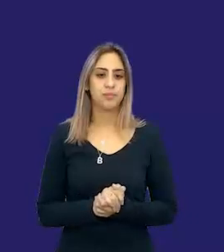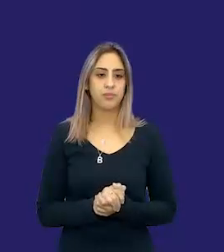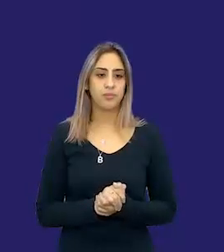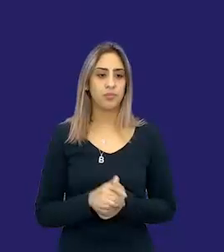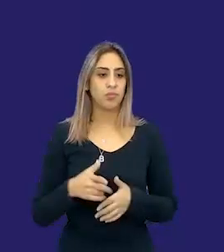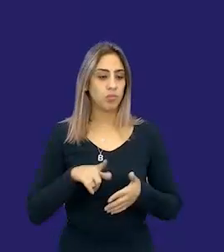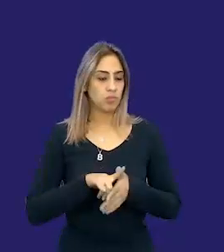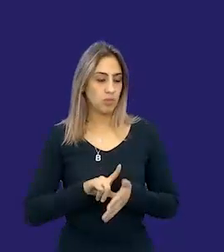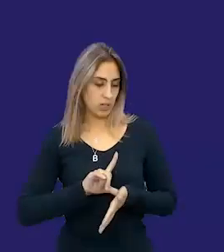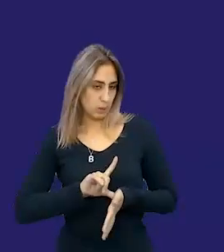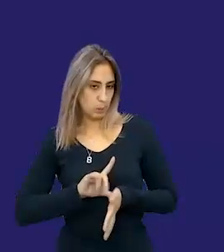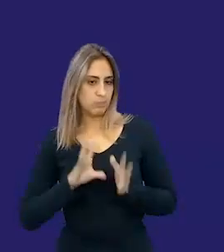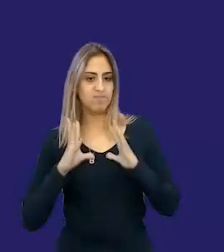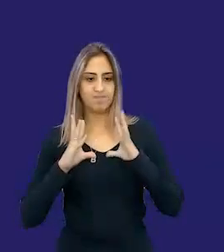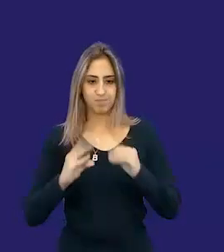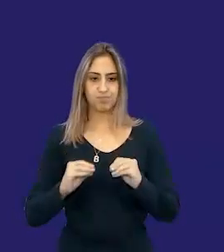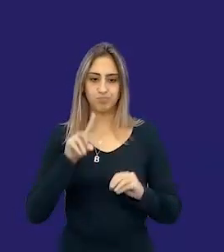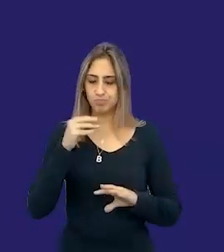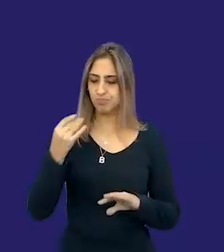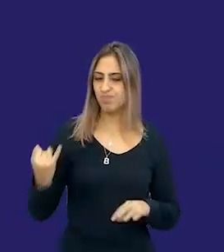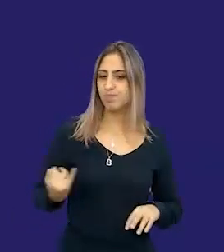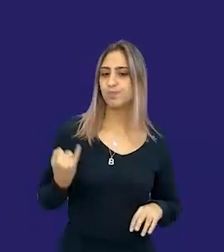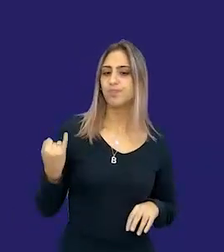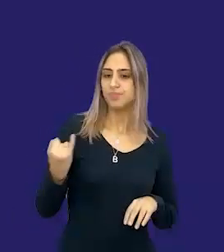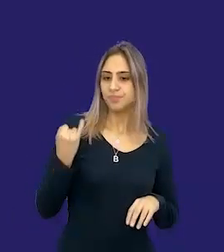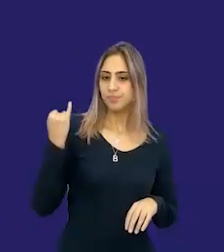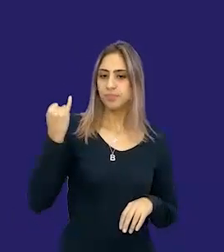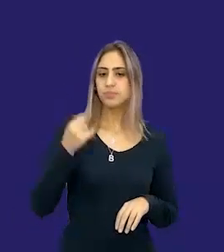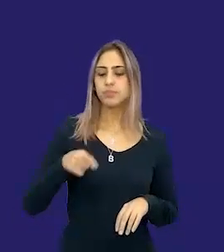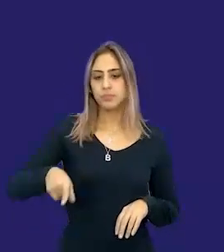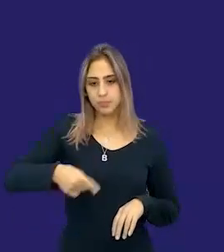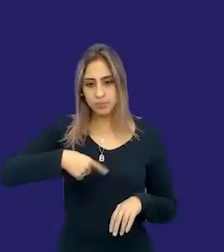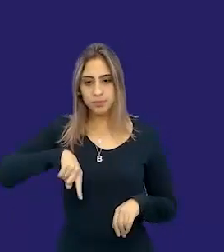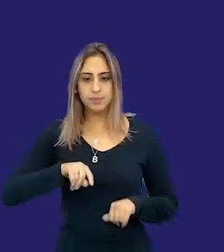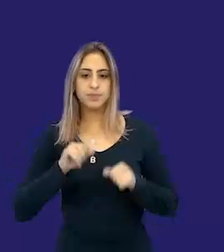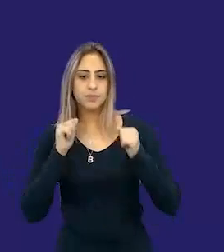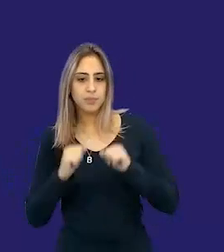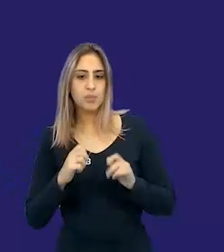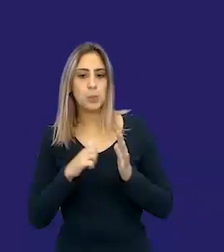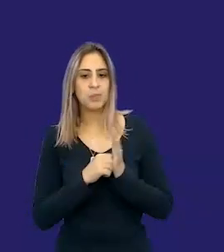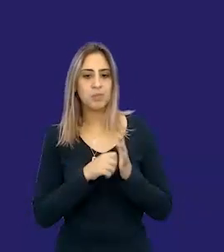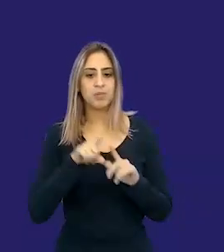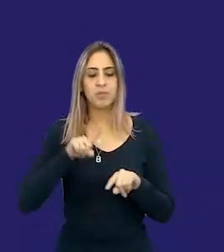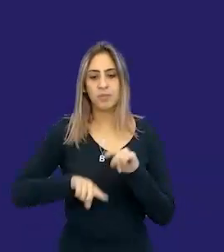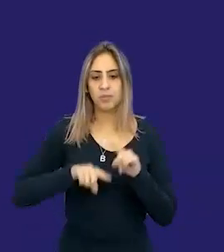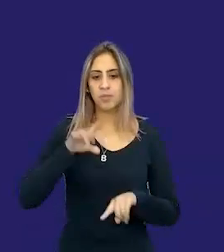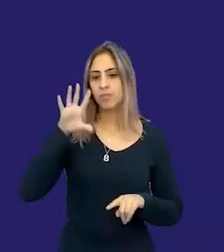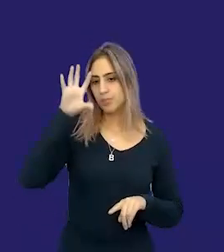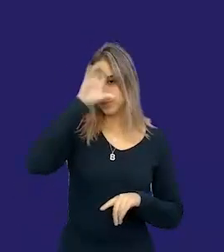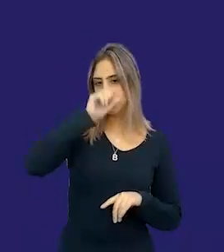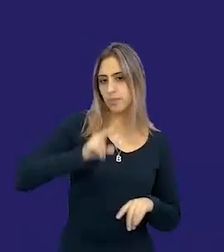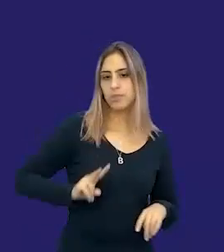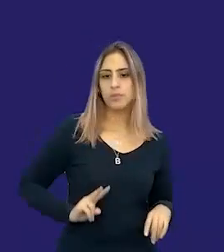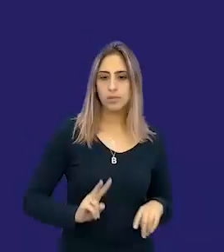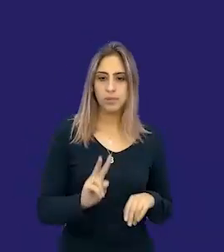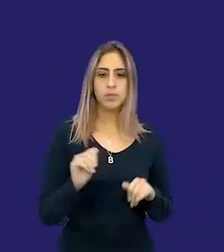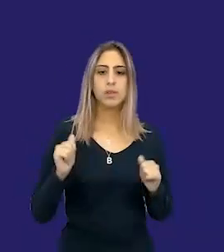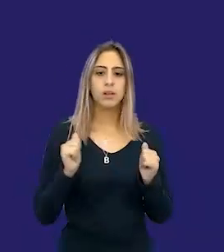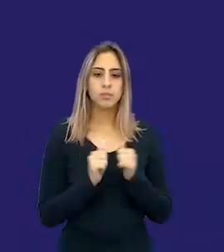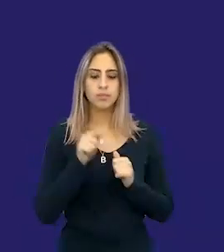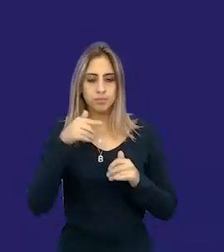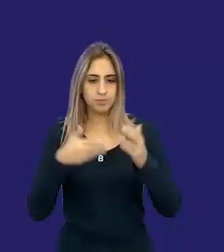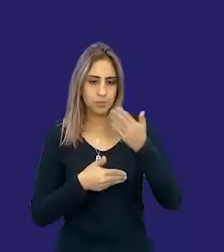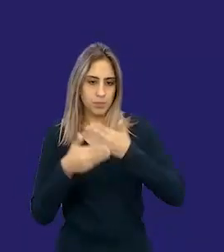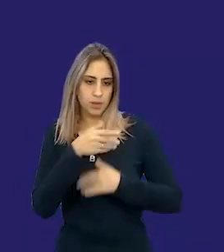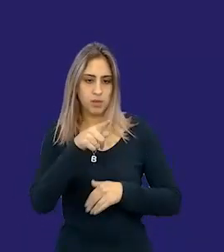Antes de mais nada, é muito importante que vocês possam acessar o material do Aprender Sempre. Aqui, nesse